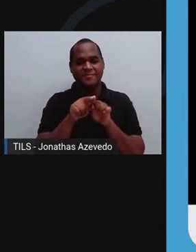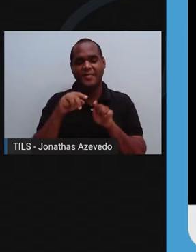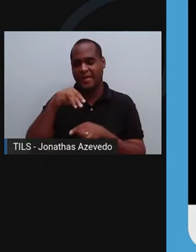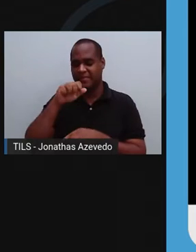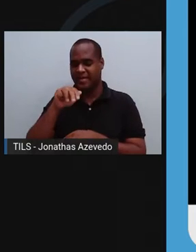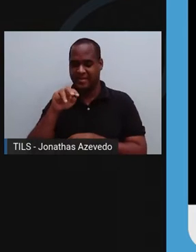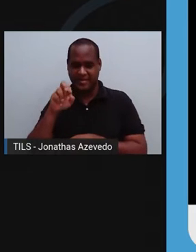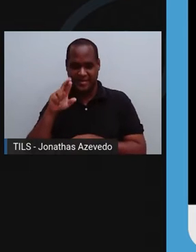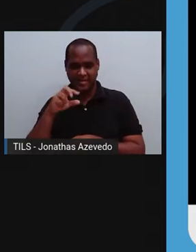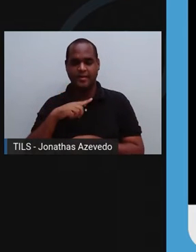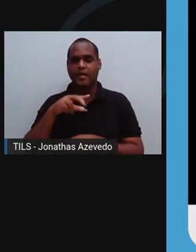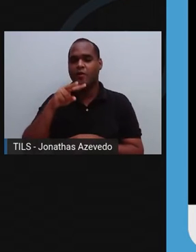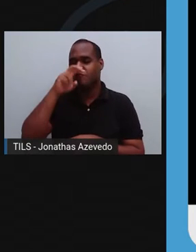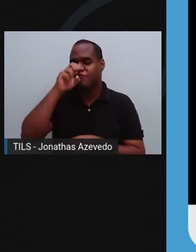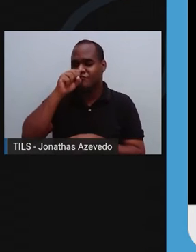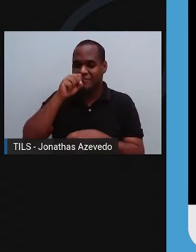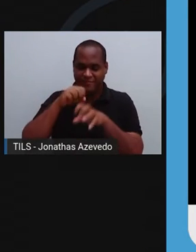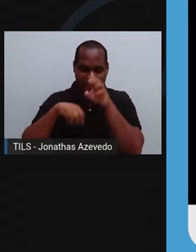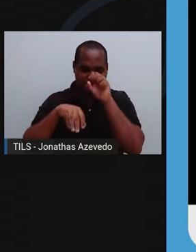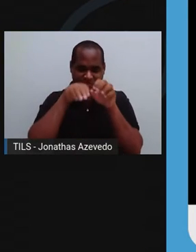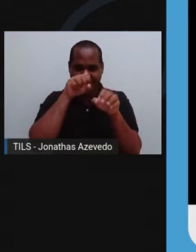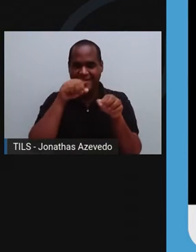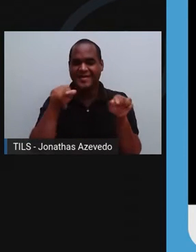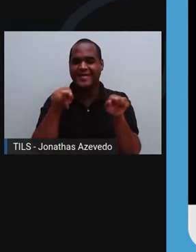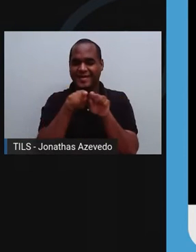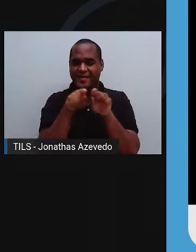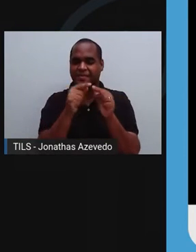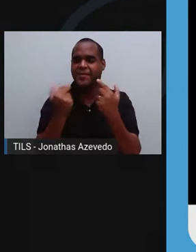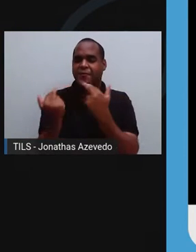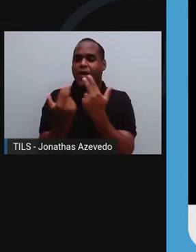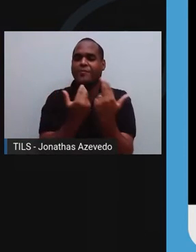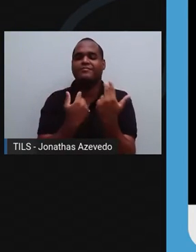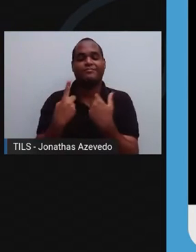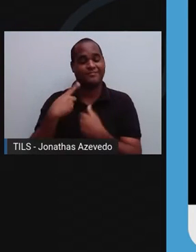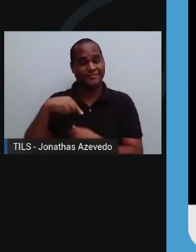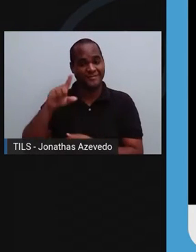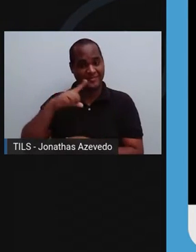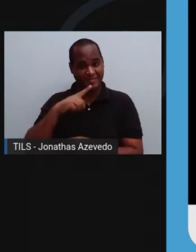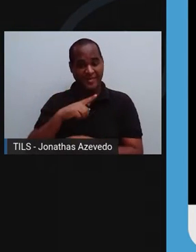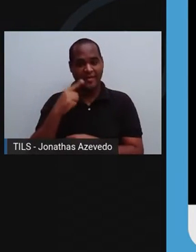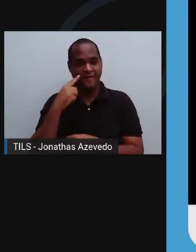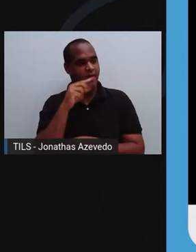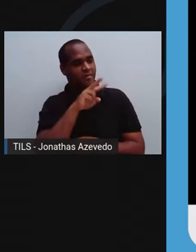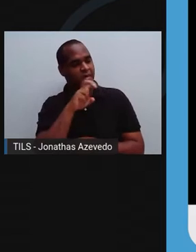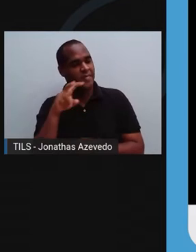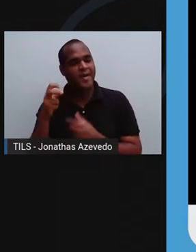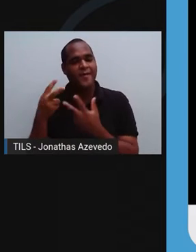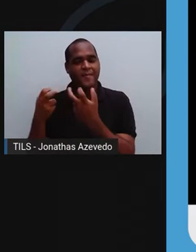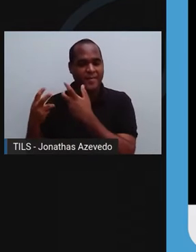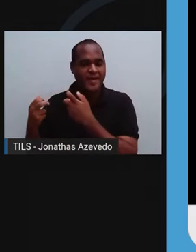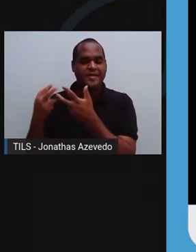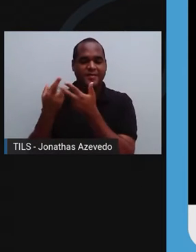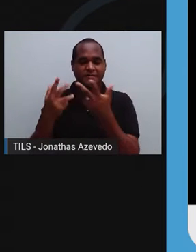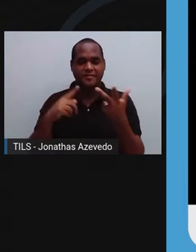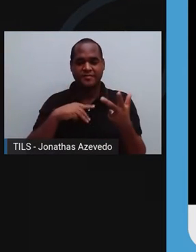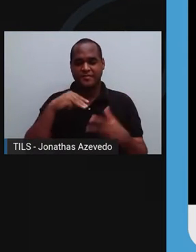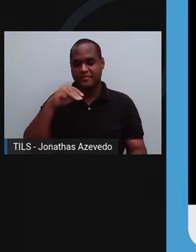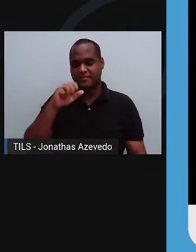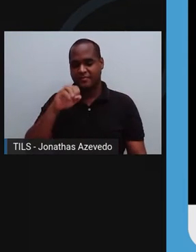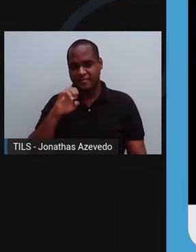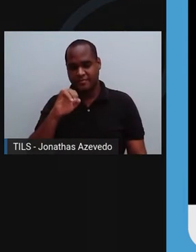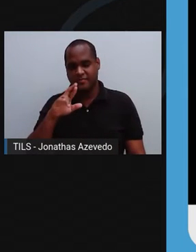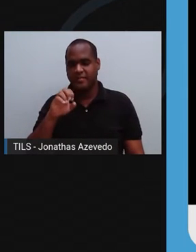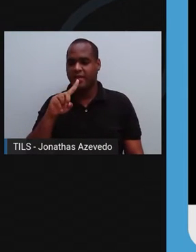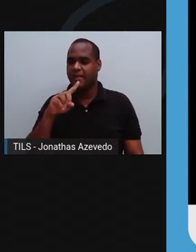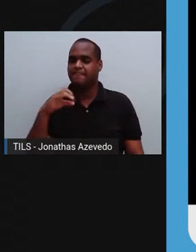O ar que respiramos também. E basicamente tudo que nos cerca é constituído de matéria. E o mais